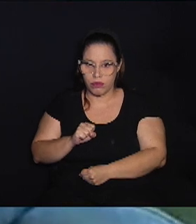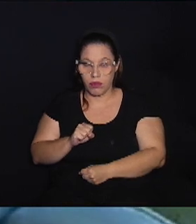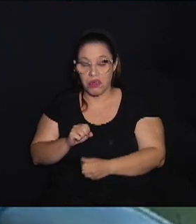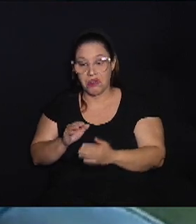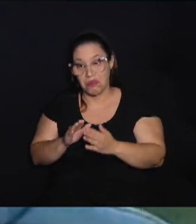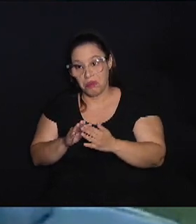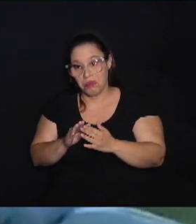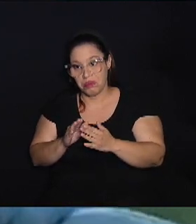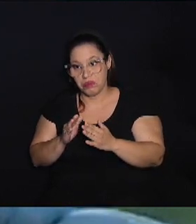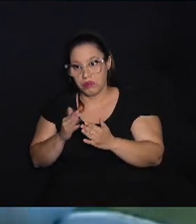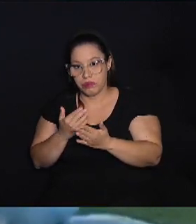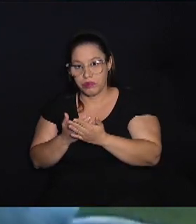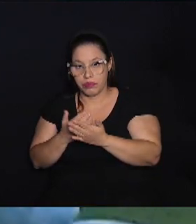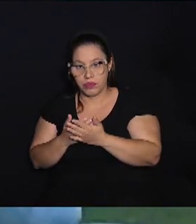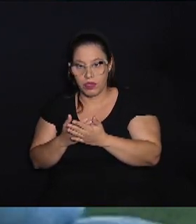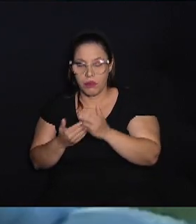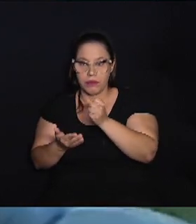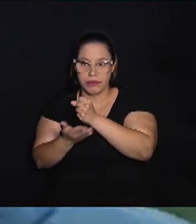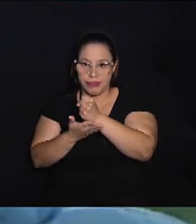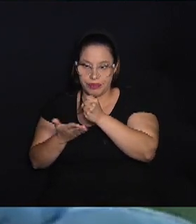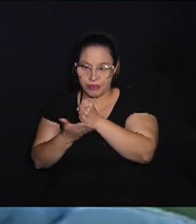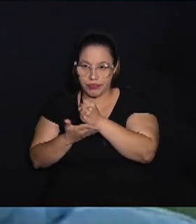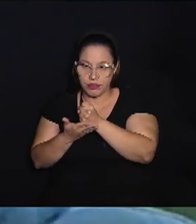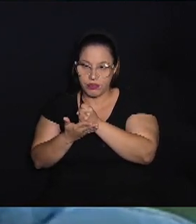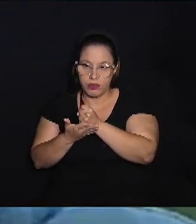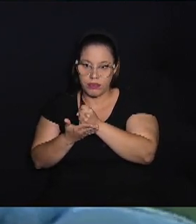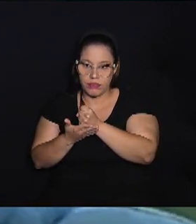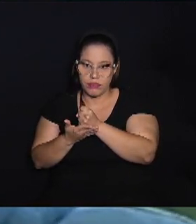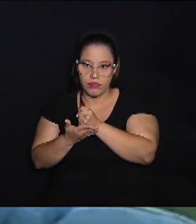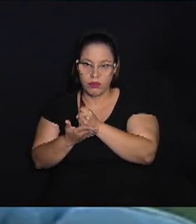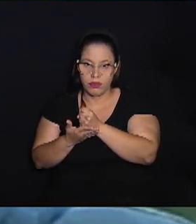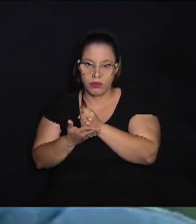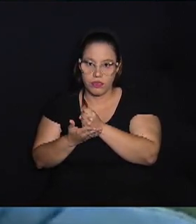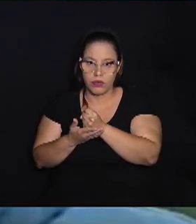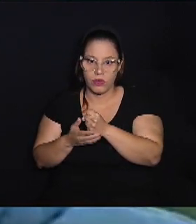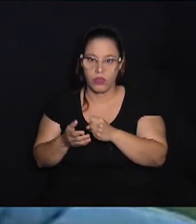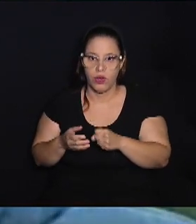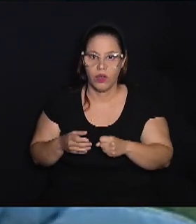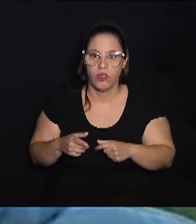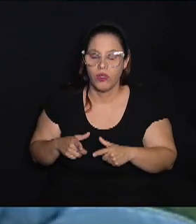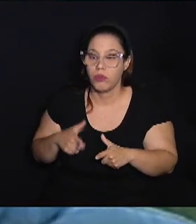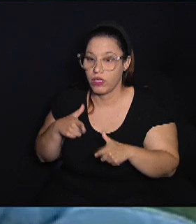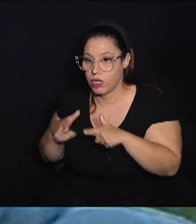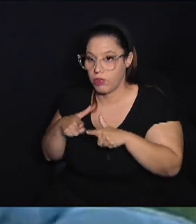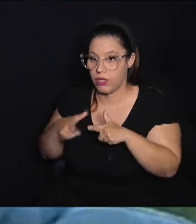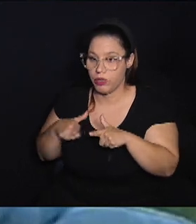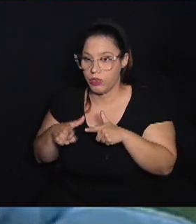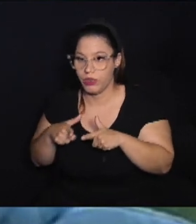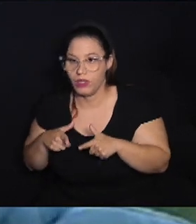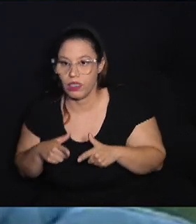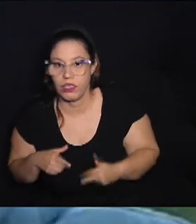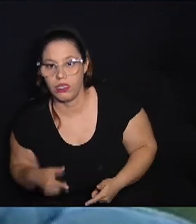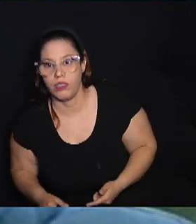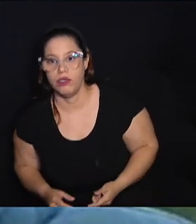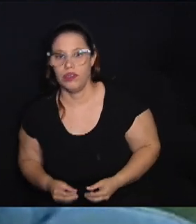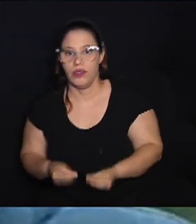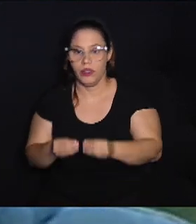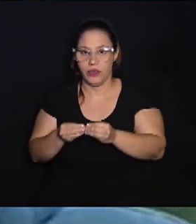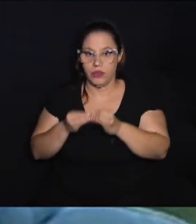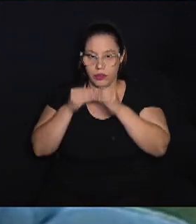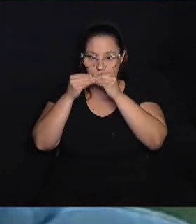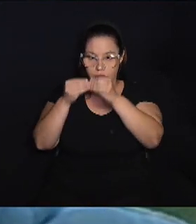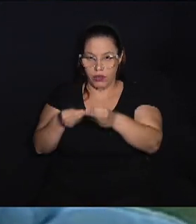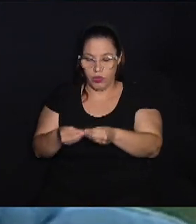educacionais de ensino básico, né, para os cooperados. Nós podemos oferecer cursos